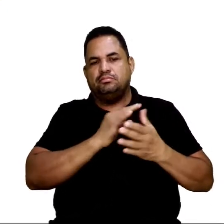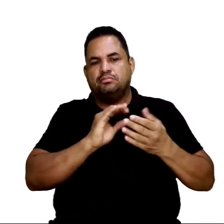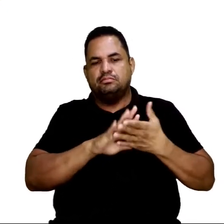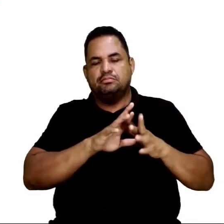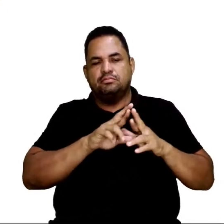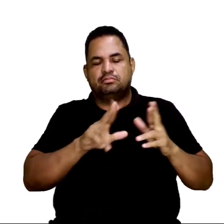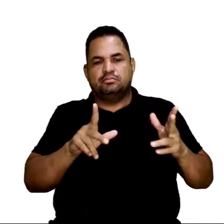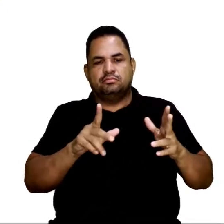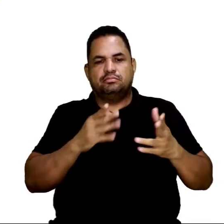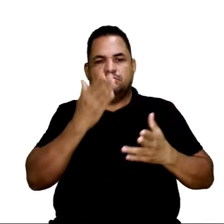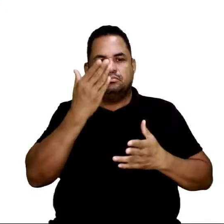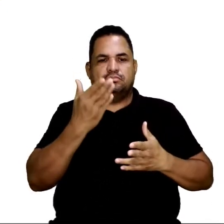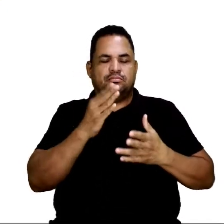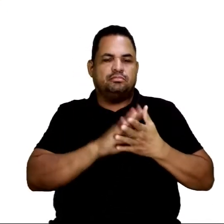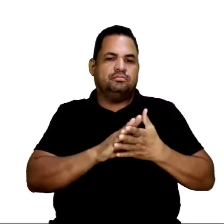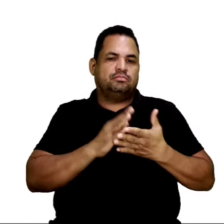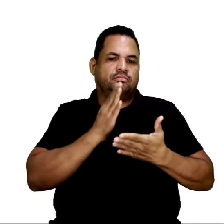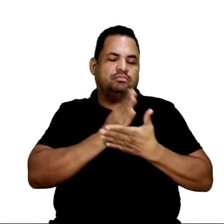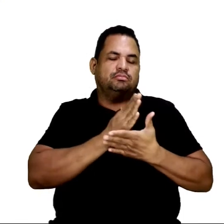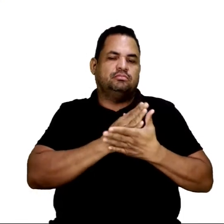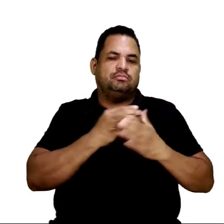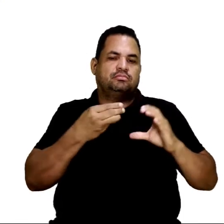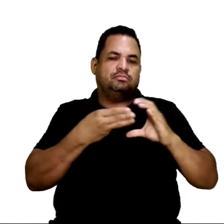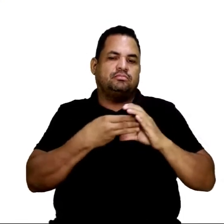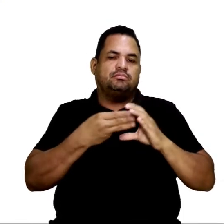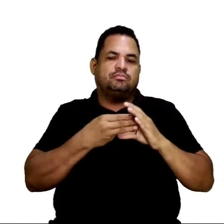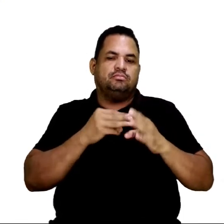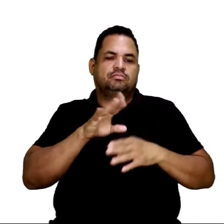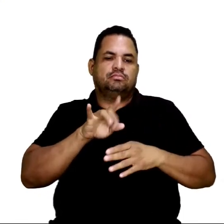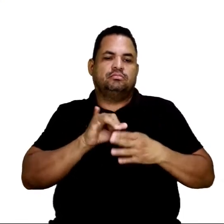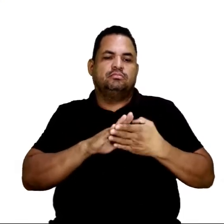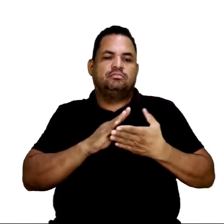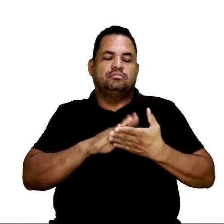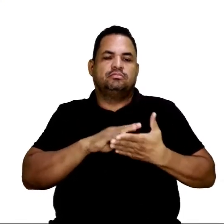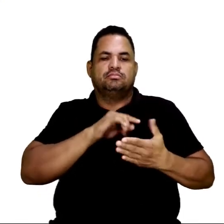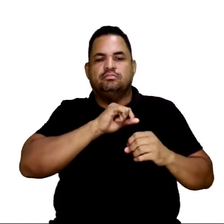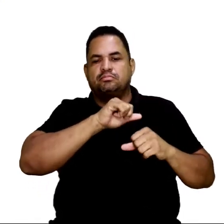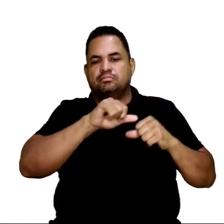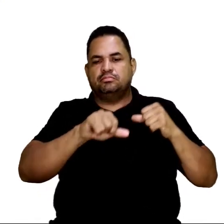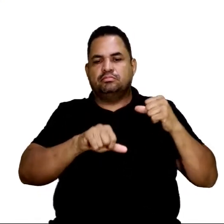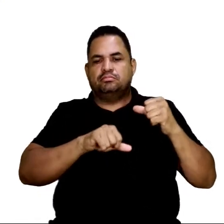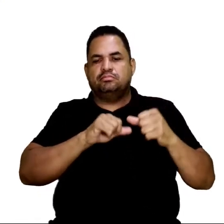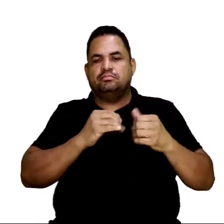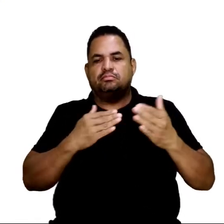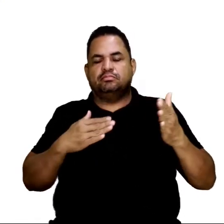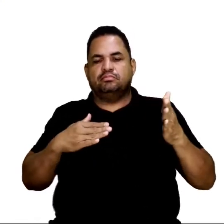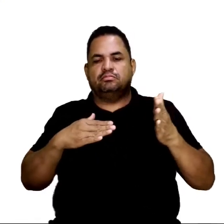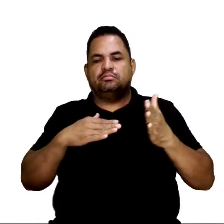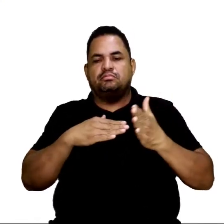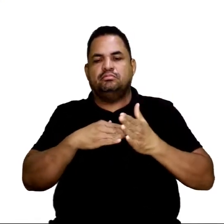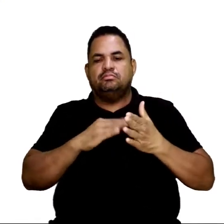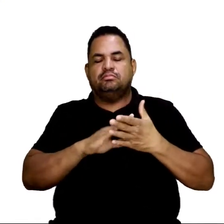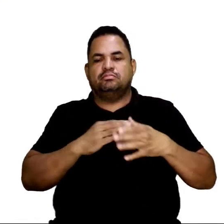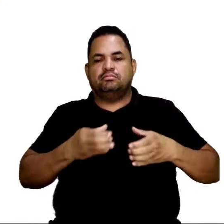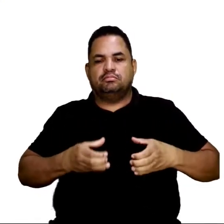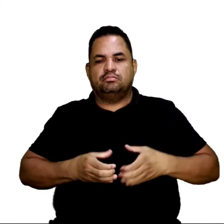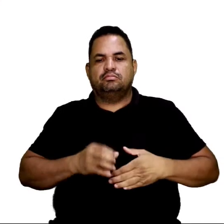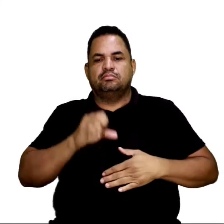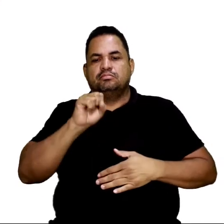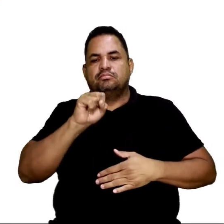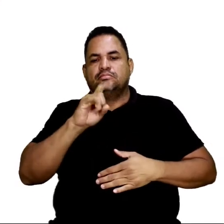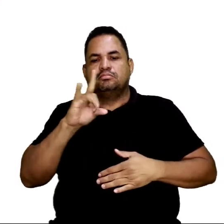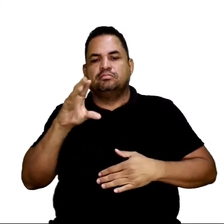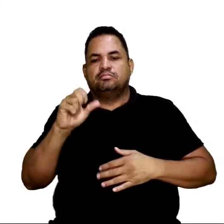diferentes divisões celulares na forma de blastocistos vão migrando, chegam até o útero. Com 8 dias,